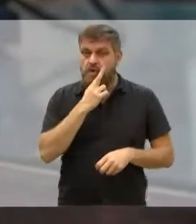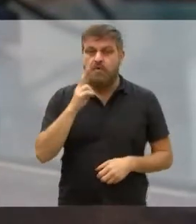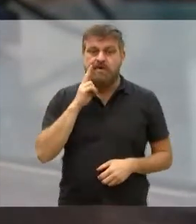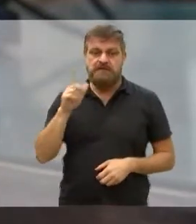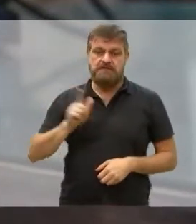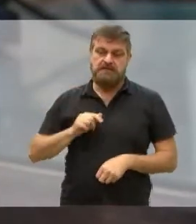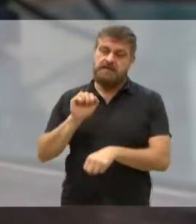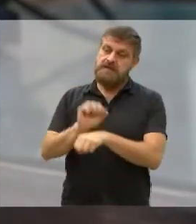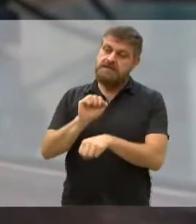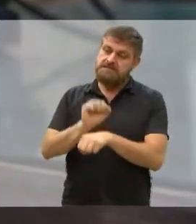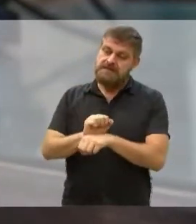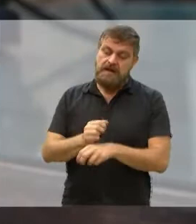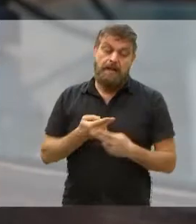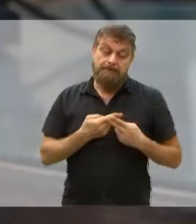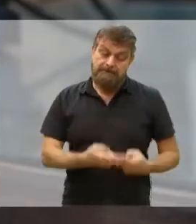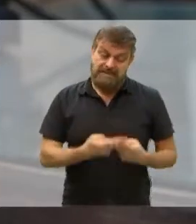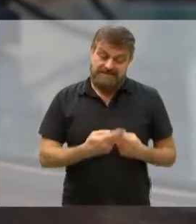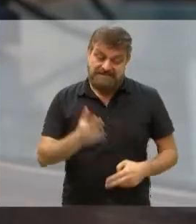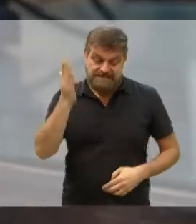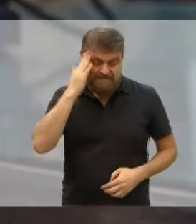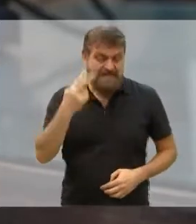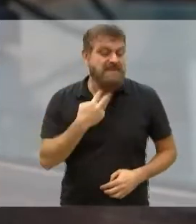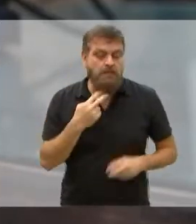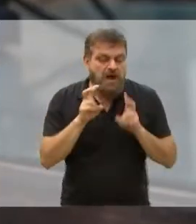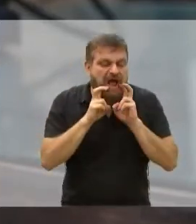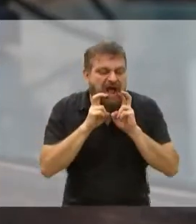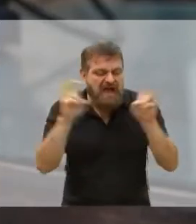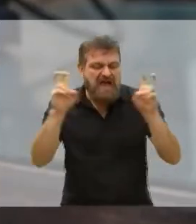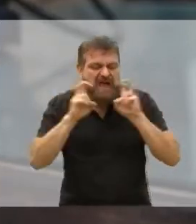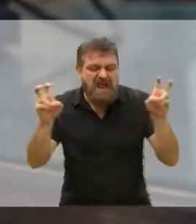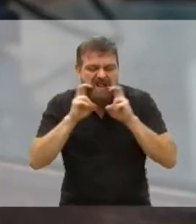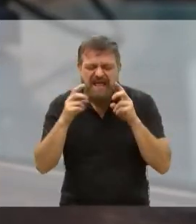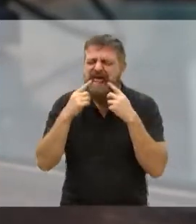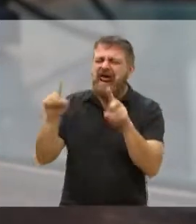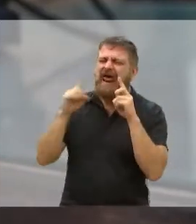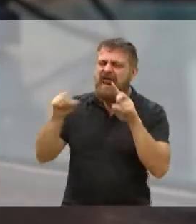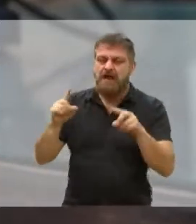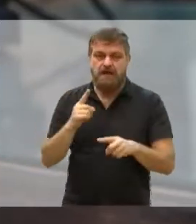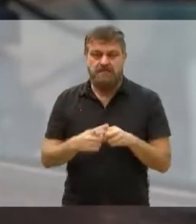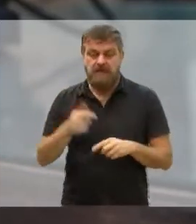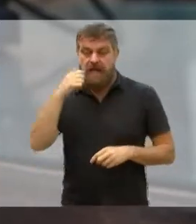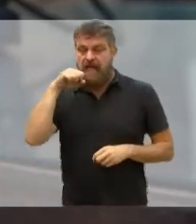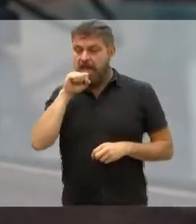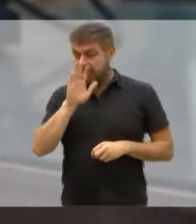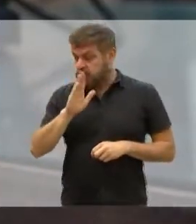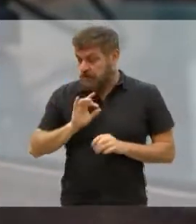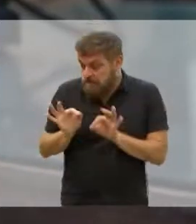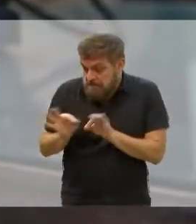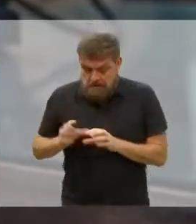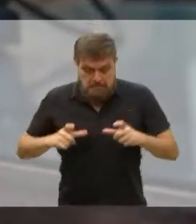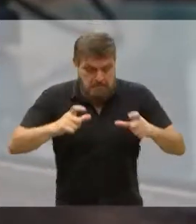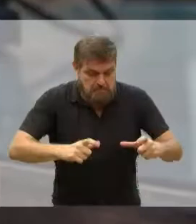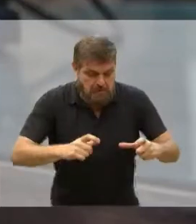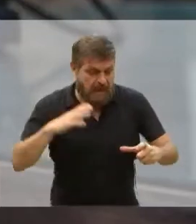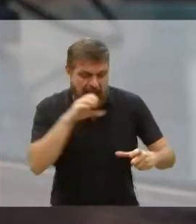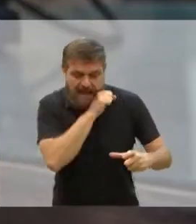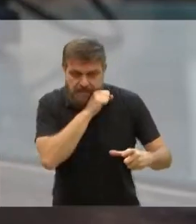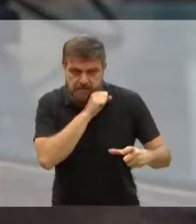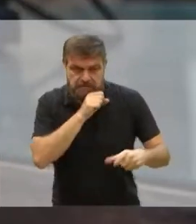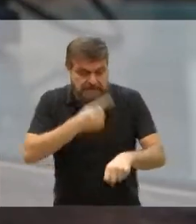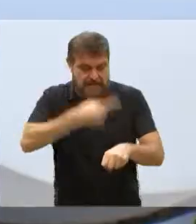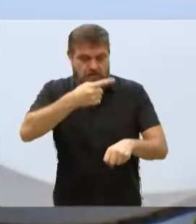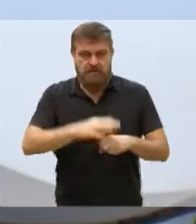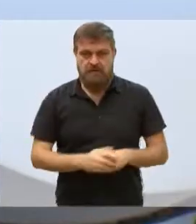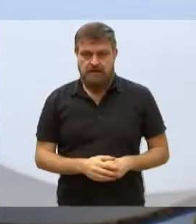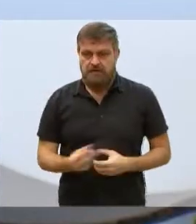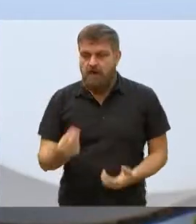tempo do restaurante é aquele, tem que esperar, não é para gritar. Porque não tá na mão, porque a mãe já vem e põe na sua mão imediatamente, tá